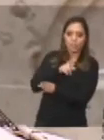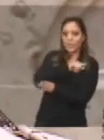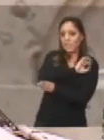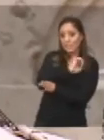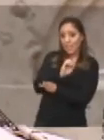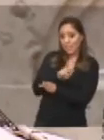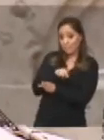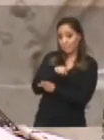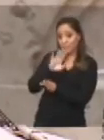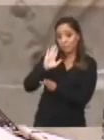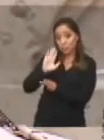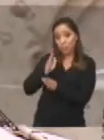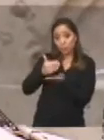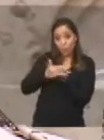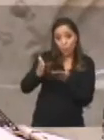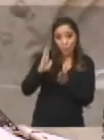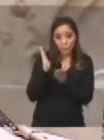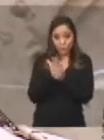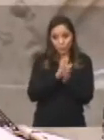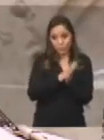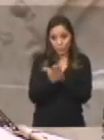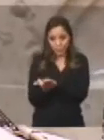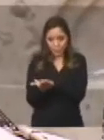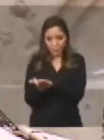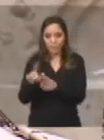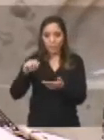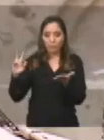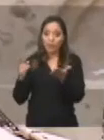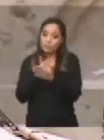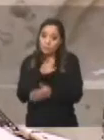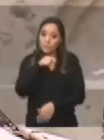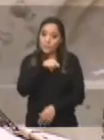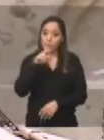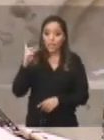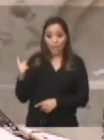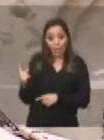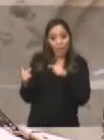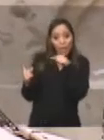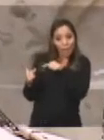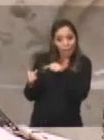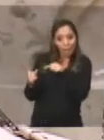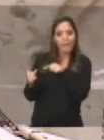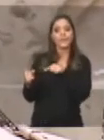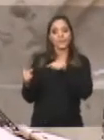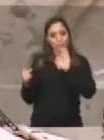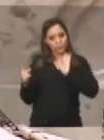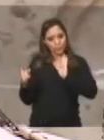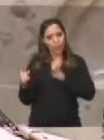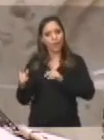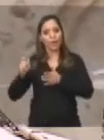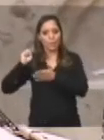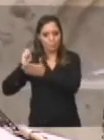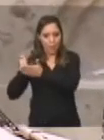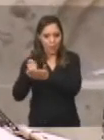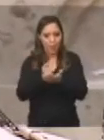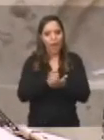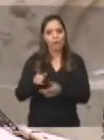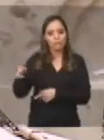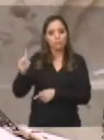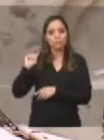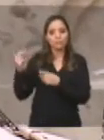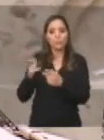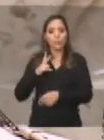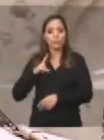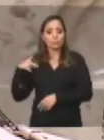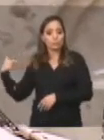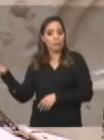Conta a imputação de que o réu se utilizou a administração pública para pagar o salário de empregados particulares, a